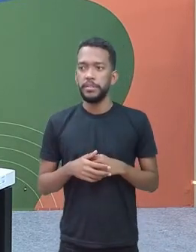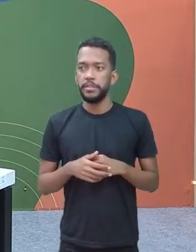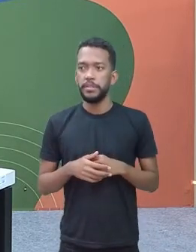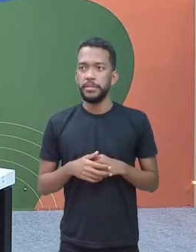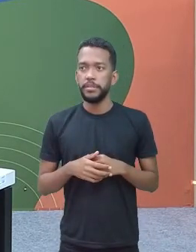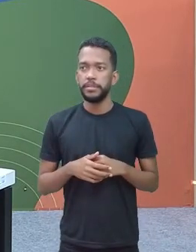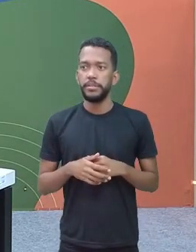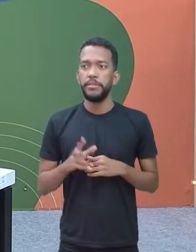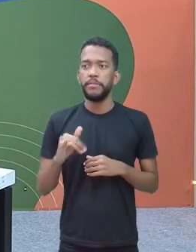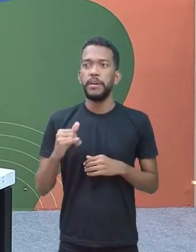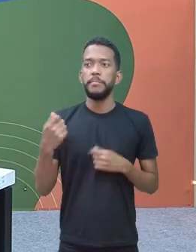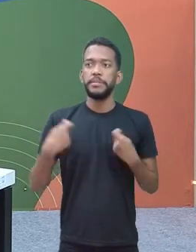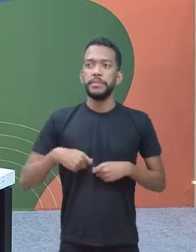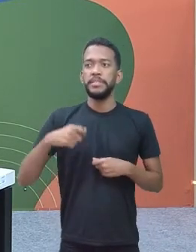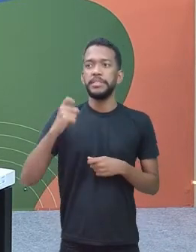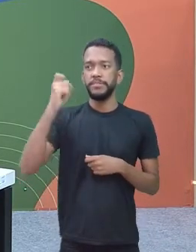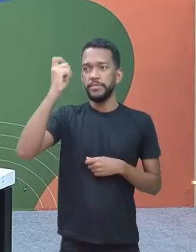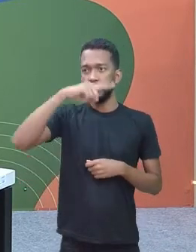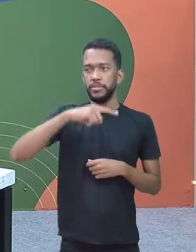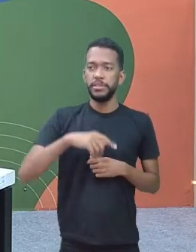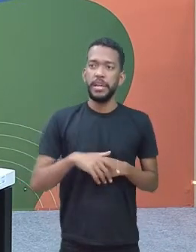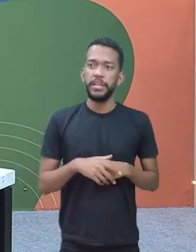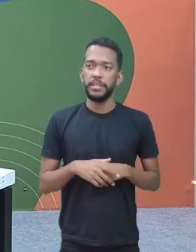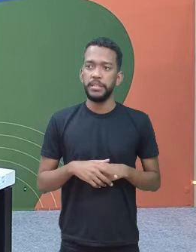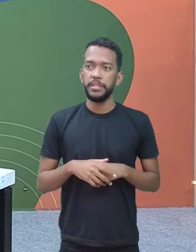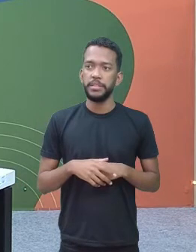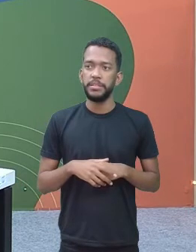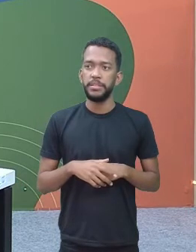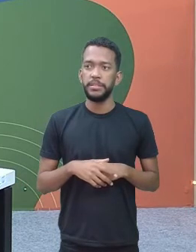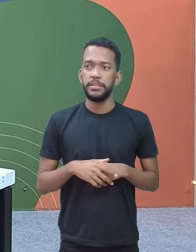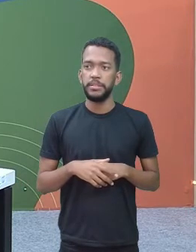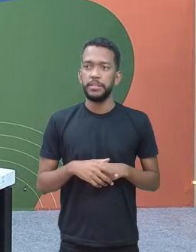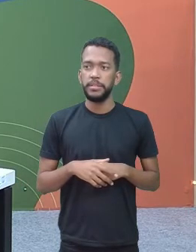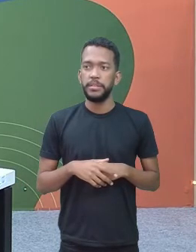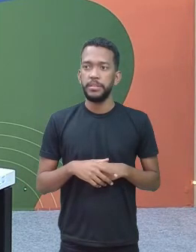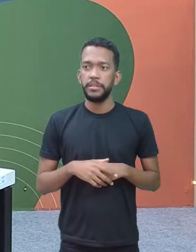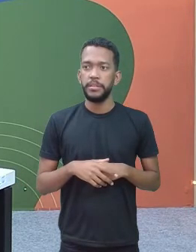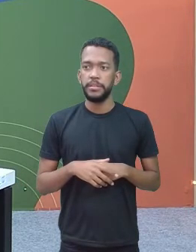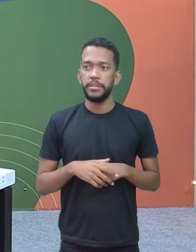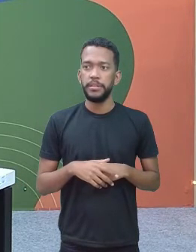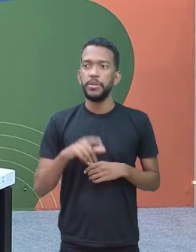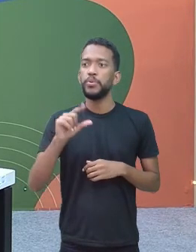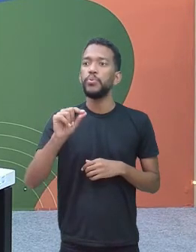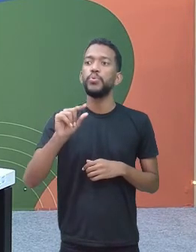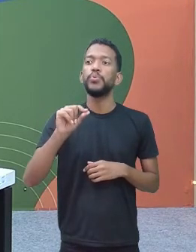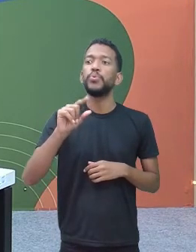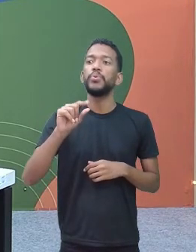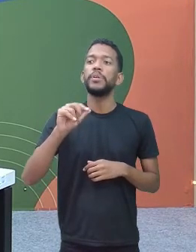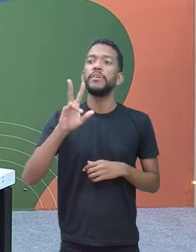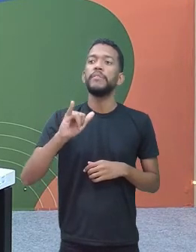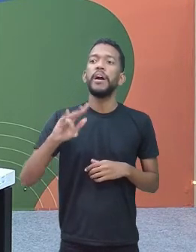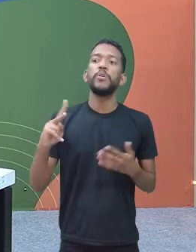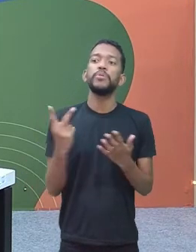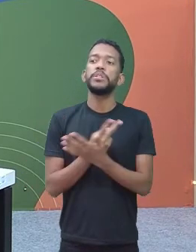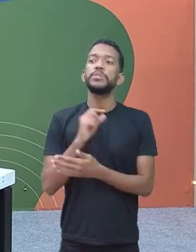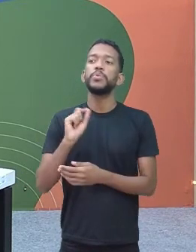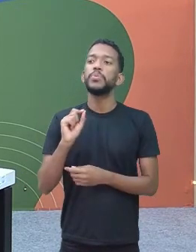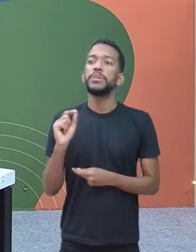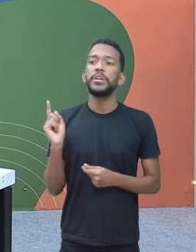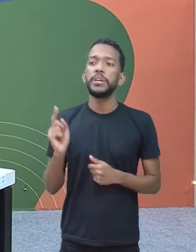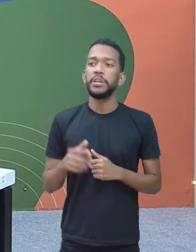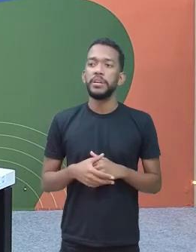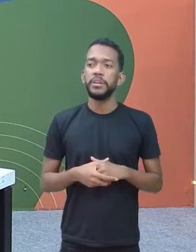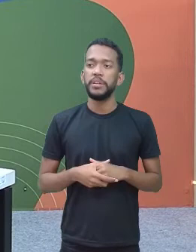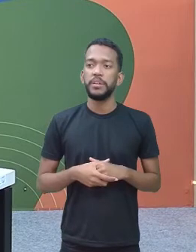vai ter dificuldade de sair, eu já vou colocar aqui algumas gotinhas. Então, o que é que vai acontecer com o mel?